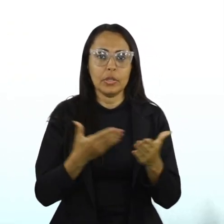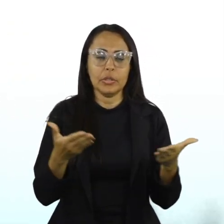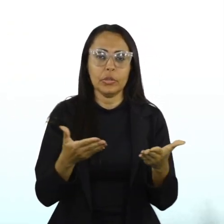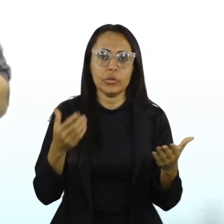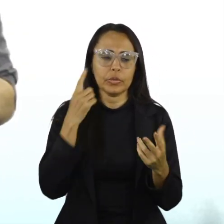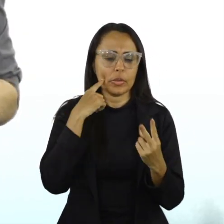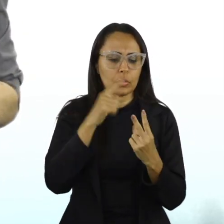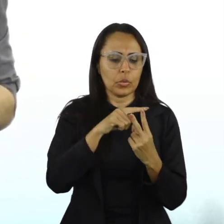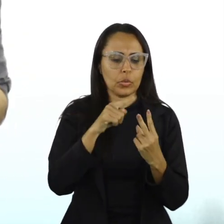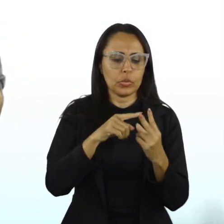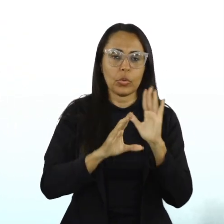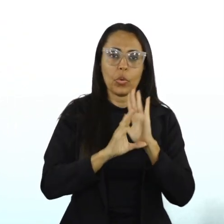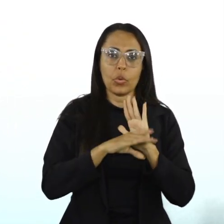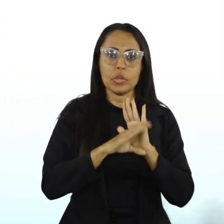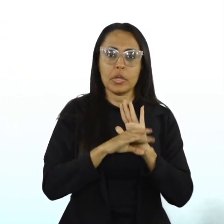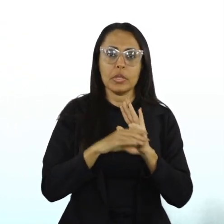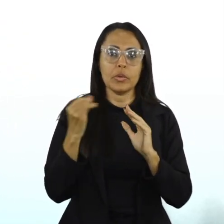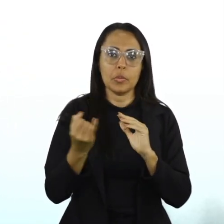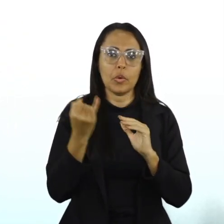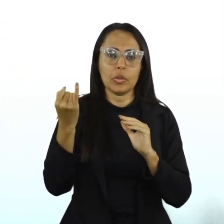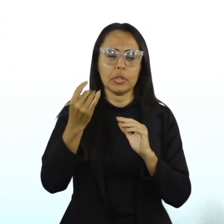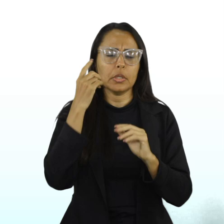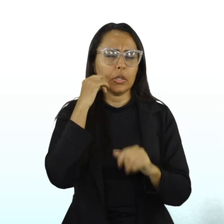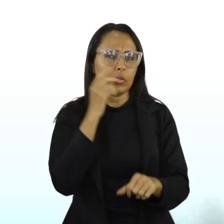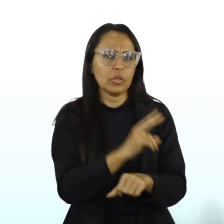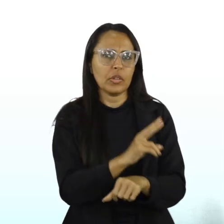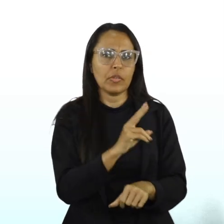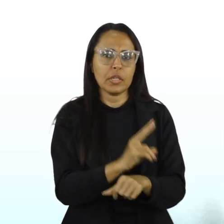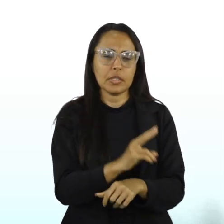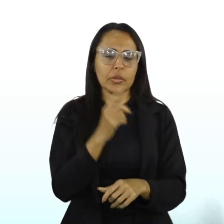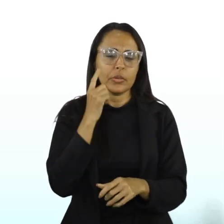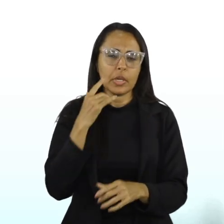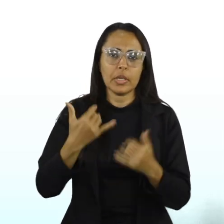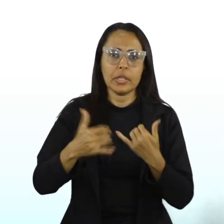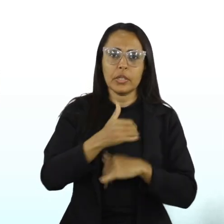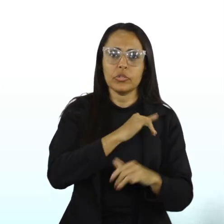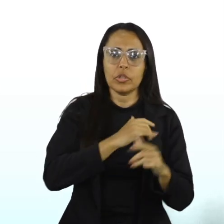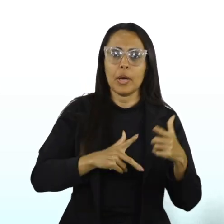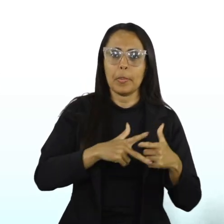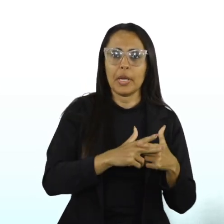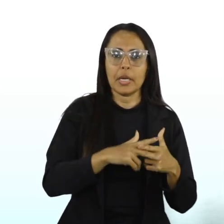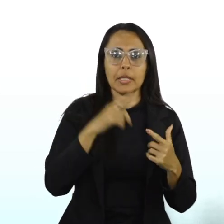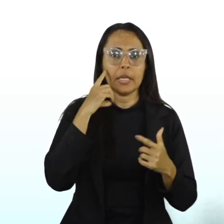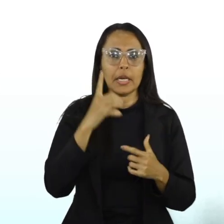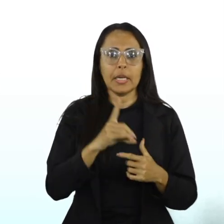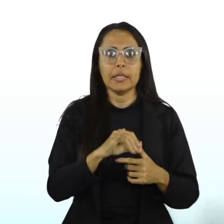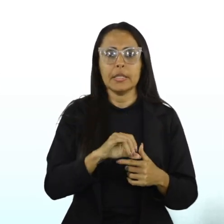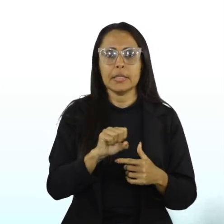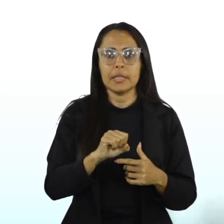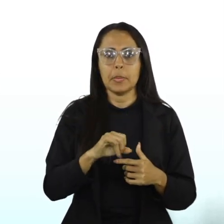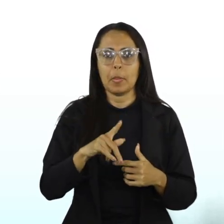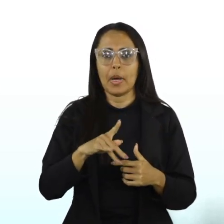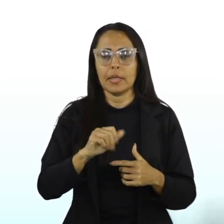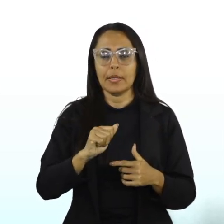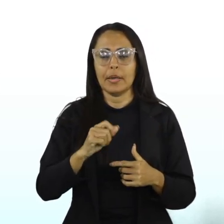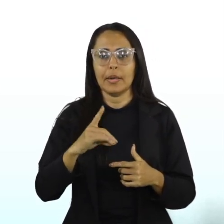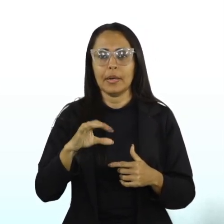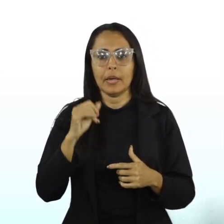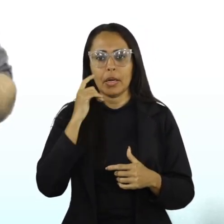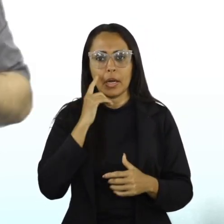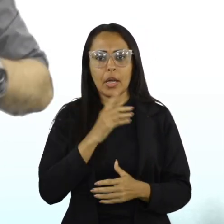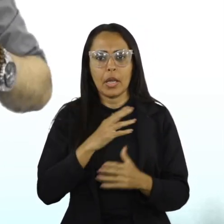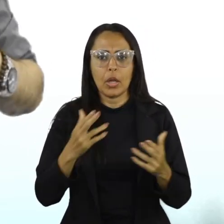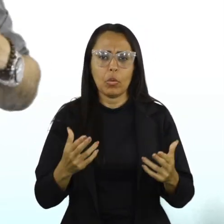dois conceitos muito importantes, da conservação da energia mecânica e também da energia dissipada. Lembre-se que a energia, ela não